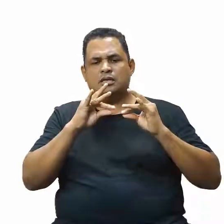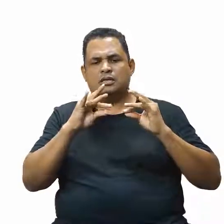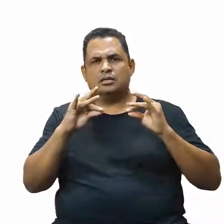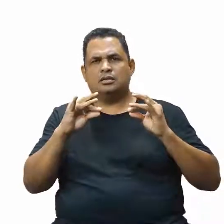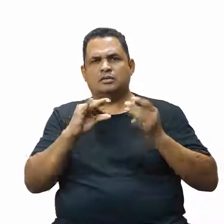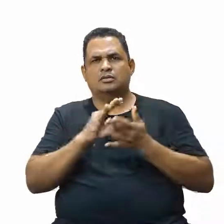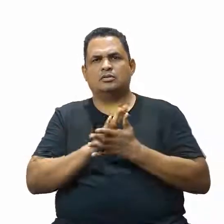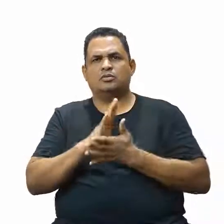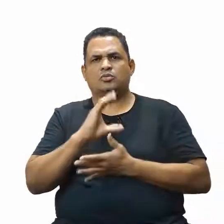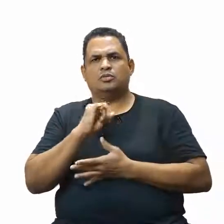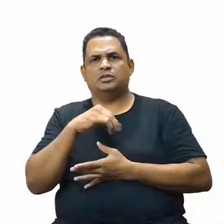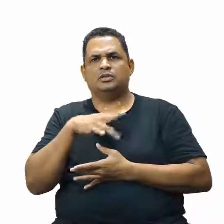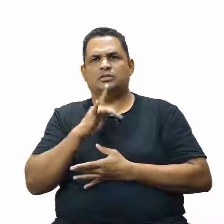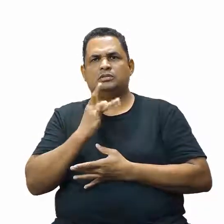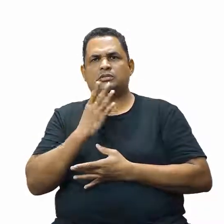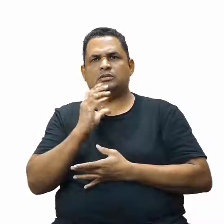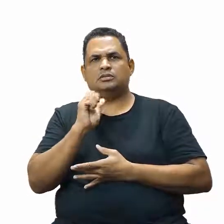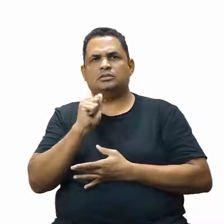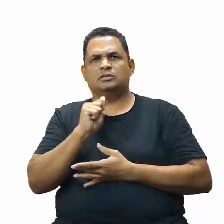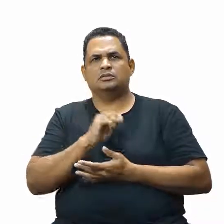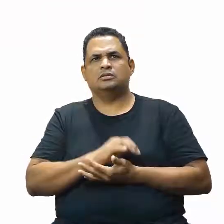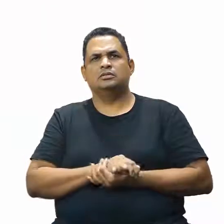pinicida.